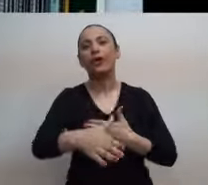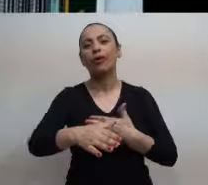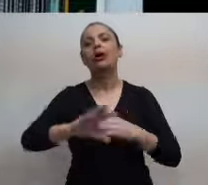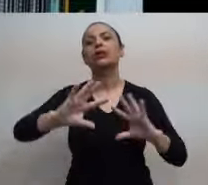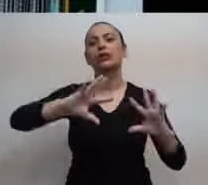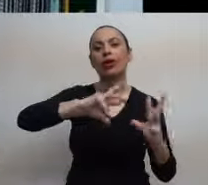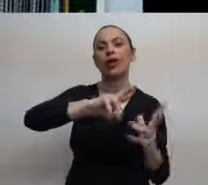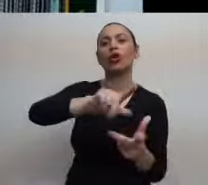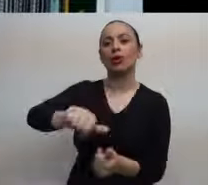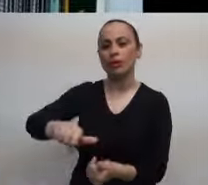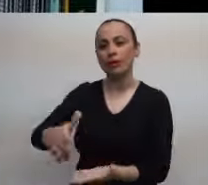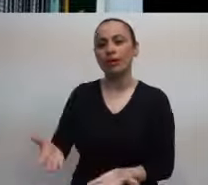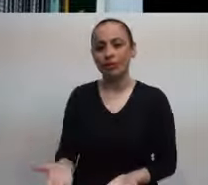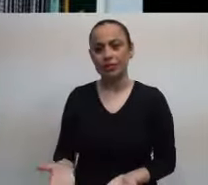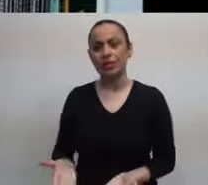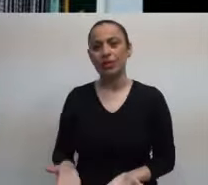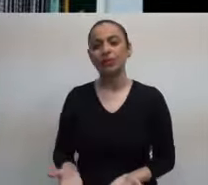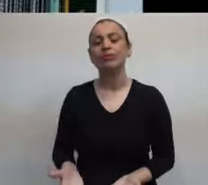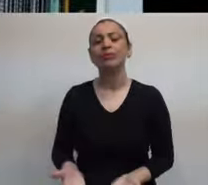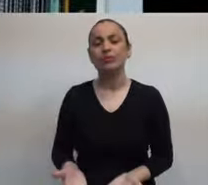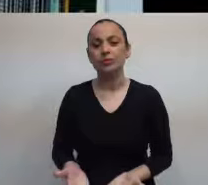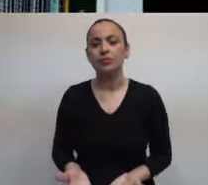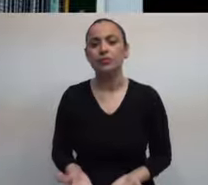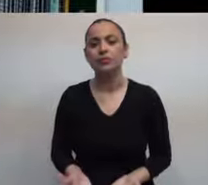da globalização.